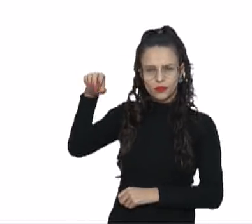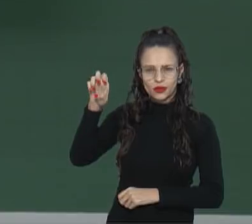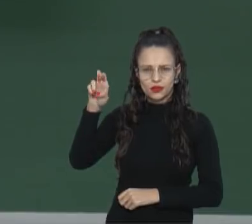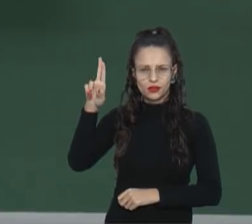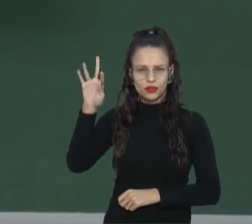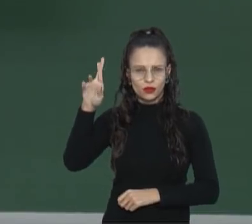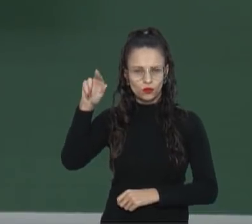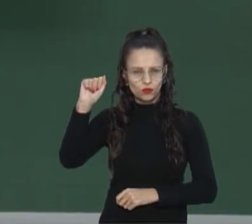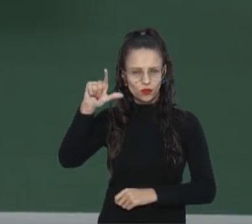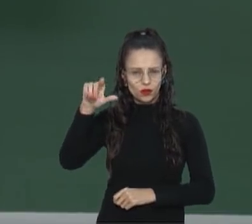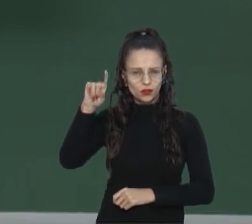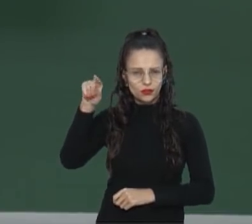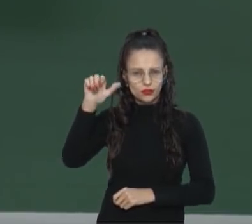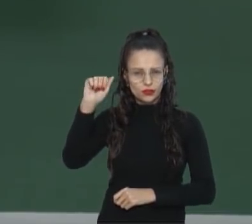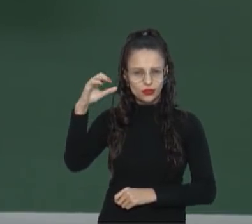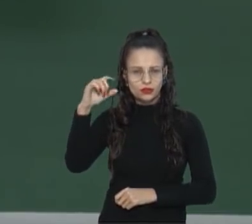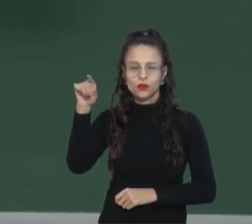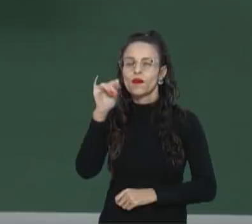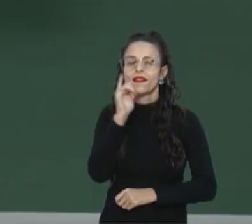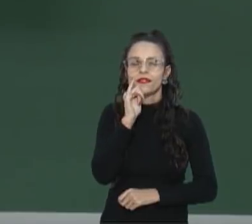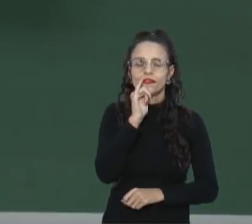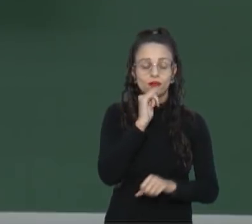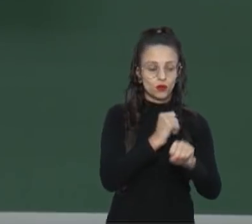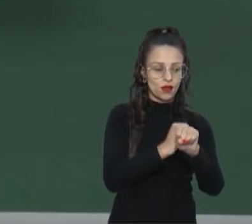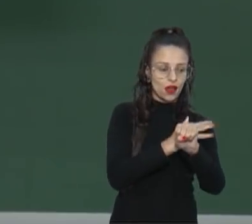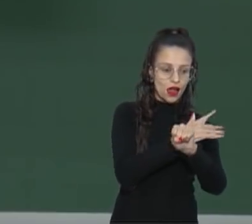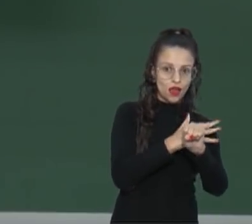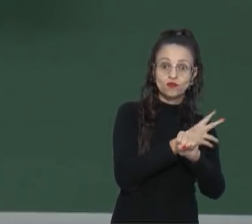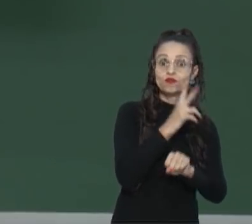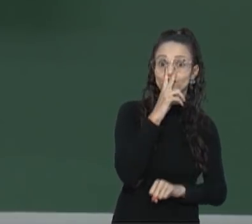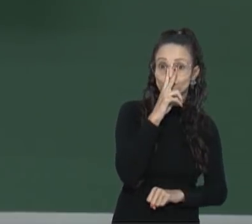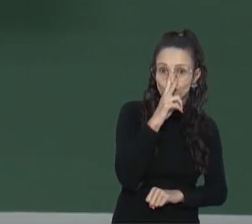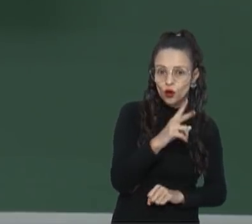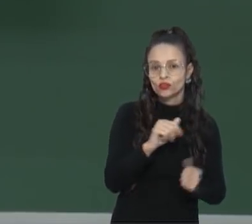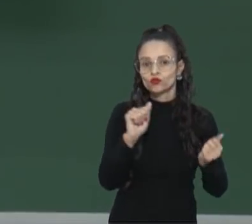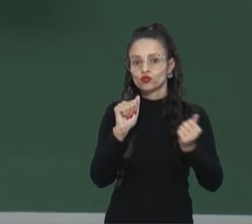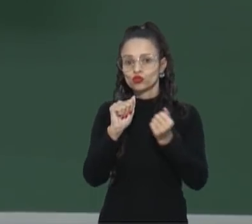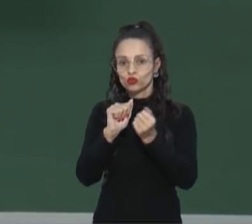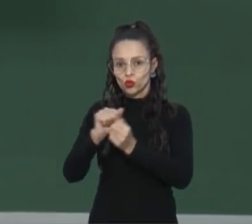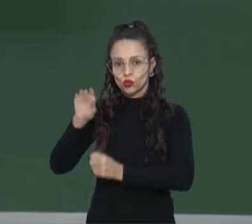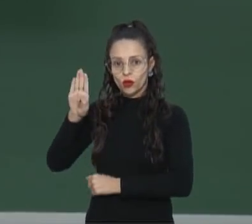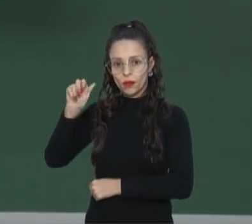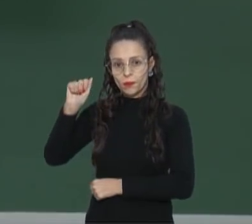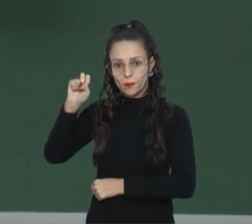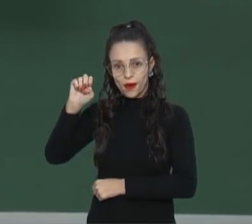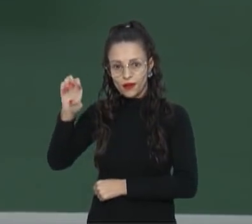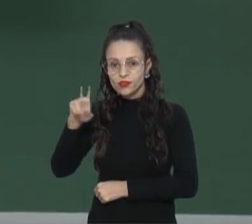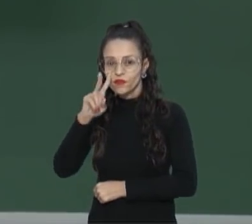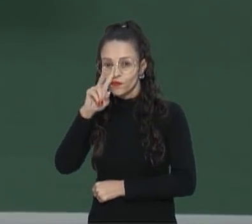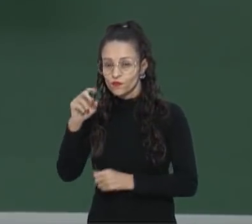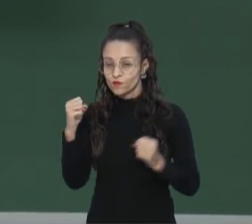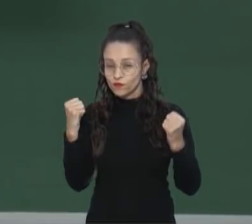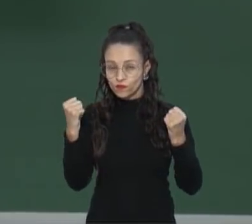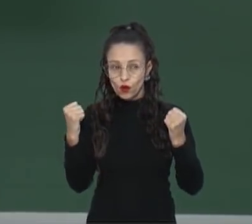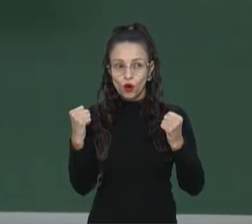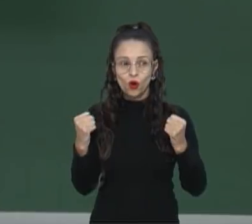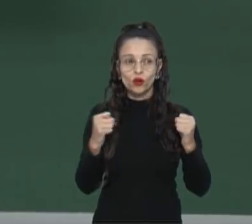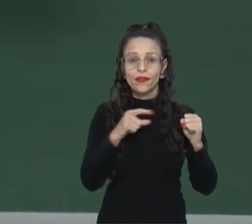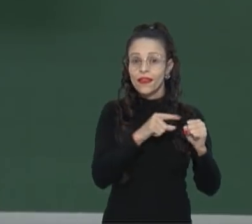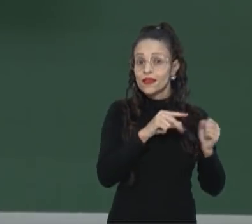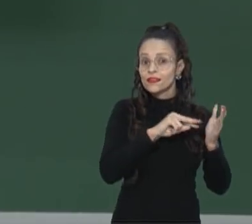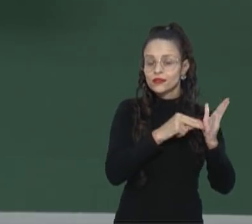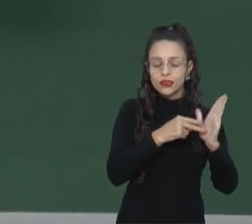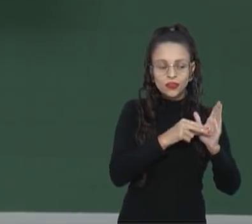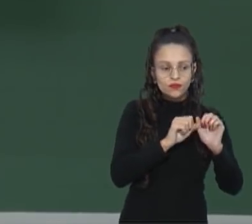forte, por exemplo, com uma base forte, então ácido forte, muito hidrogênio sendo